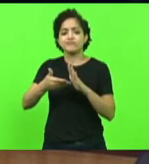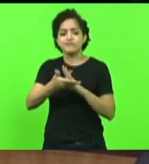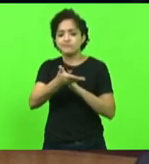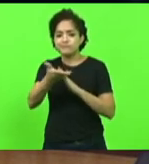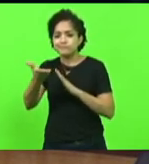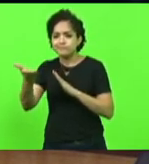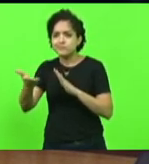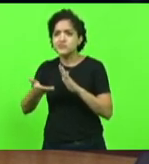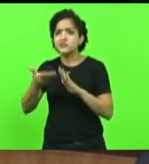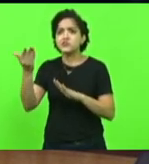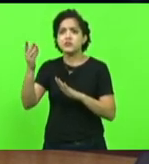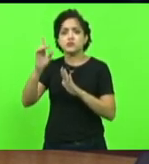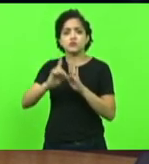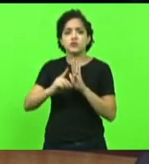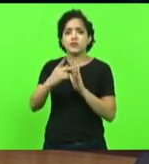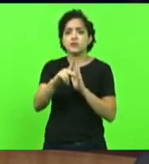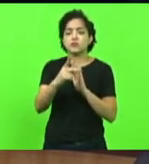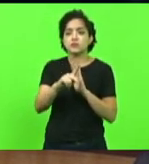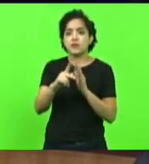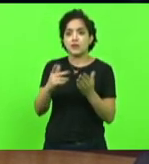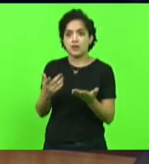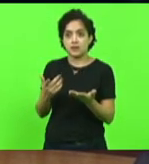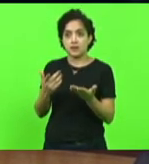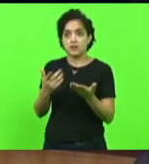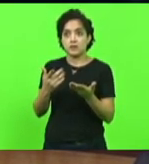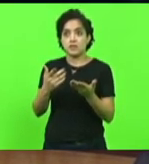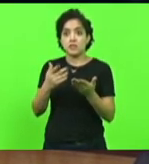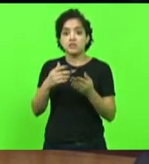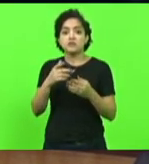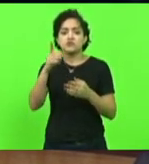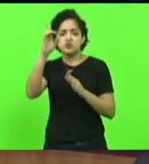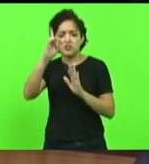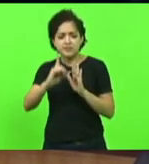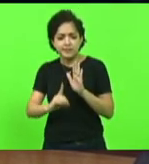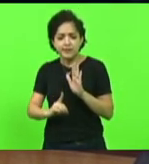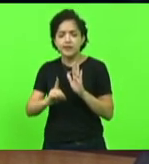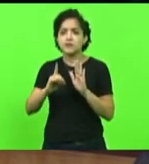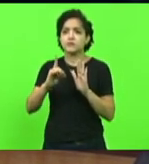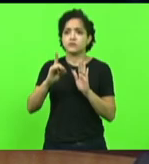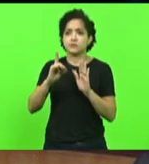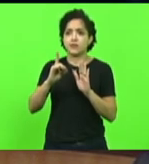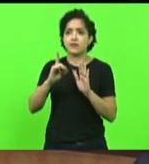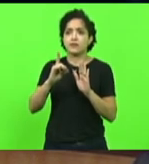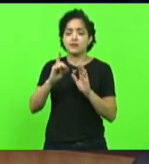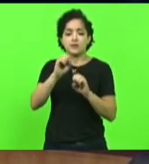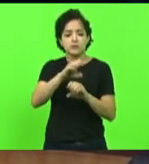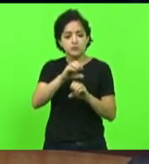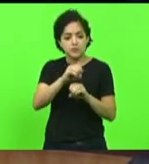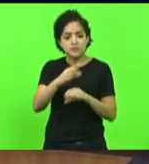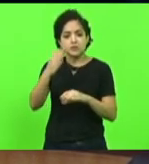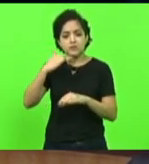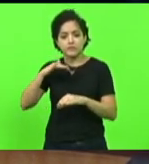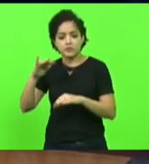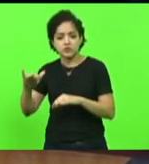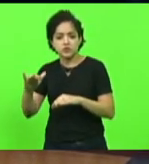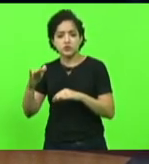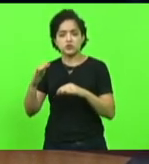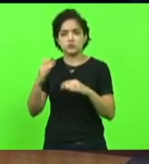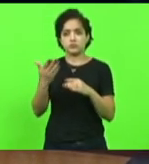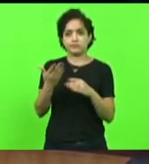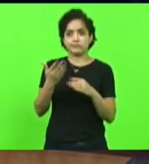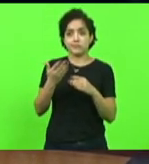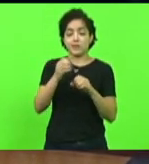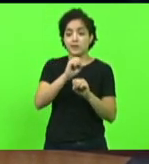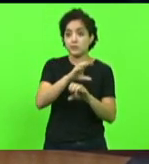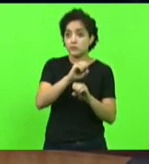mais volta? Direito à educação infantil, direito à educação básica, não é um direito que você assegura quando o sujeito for